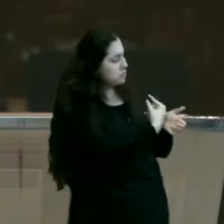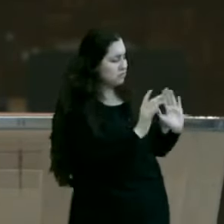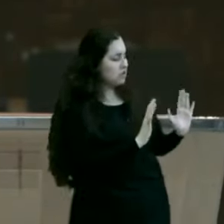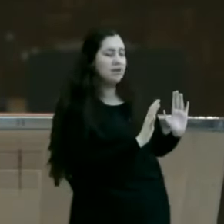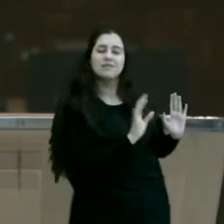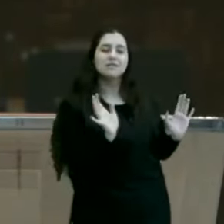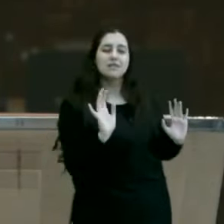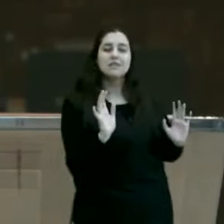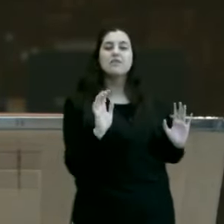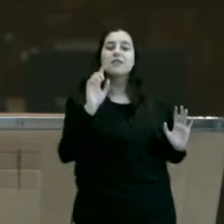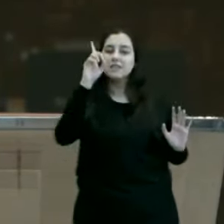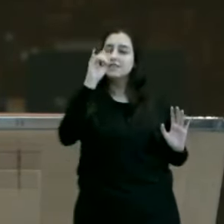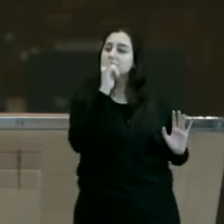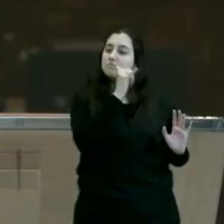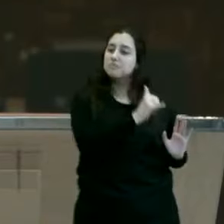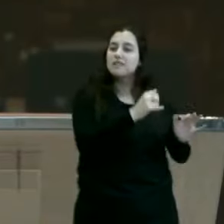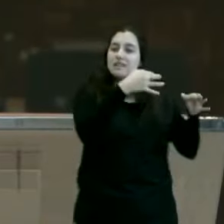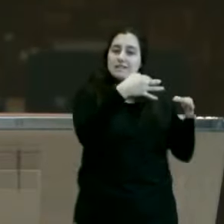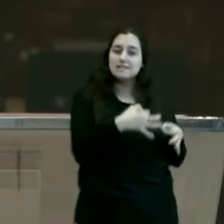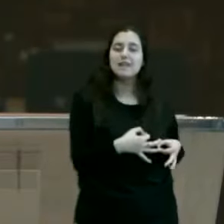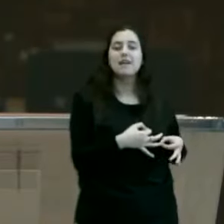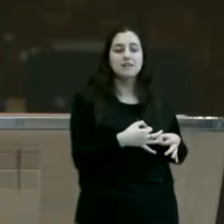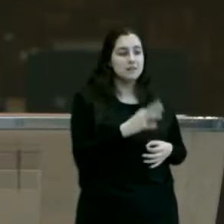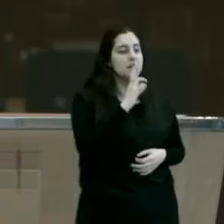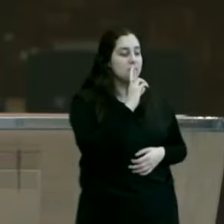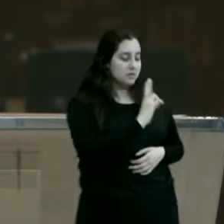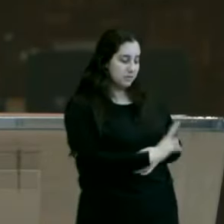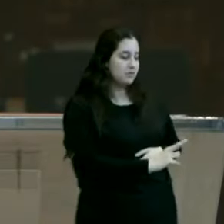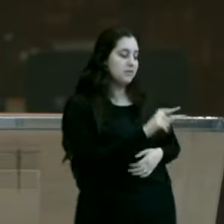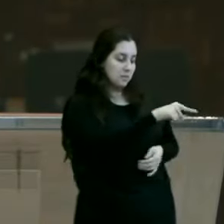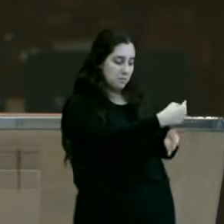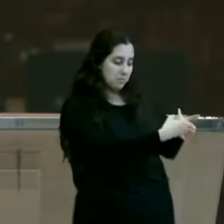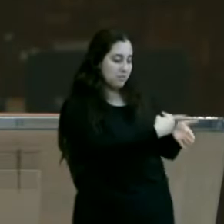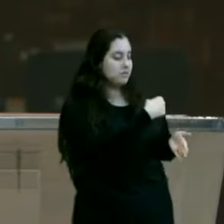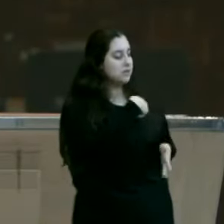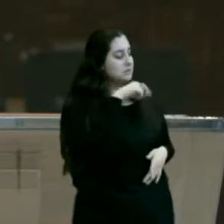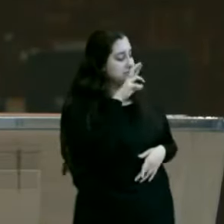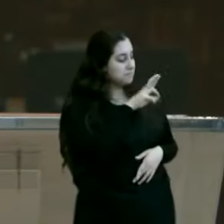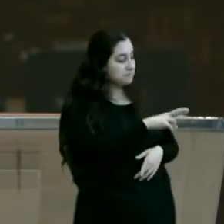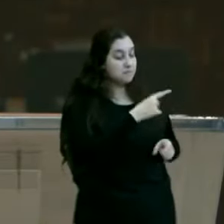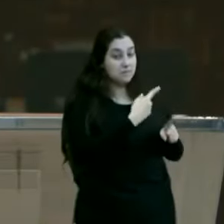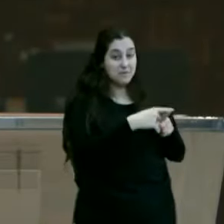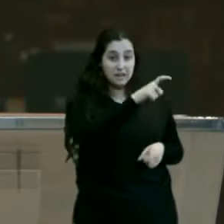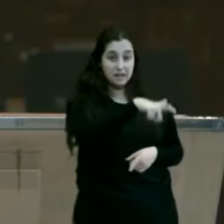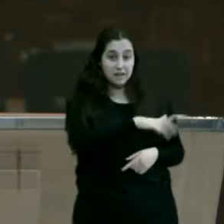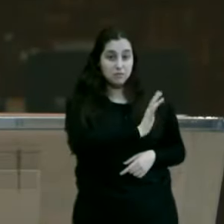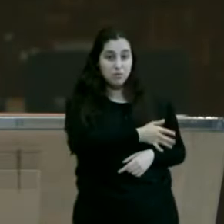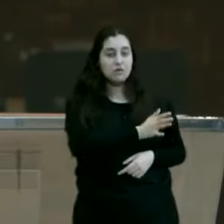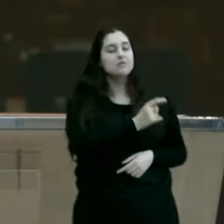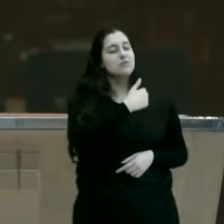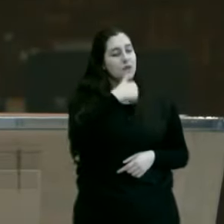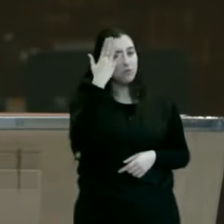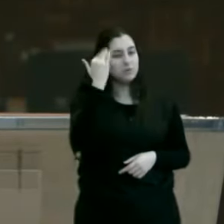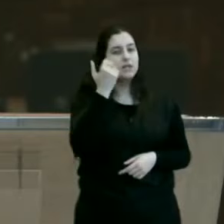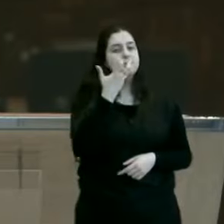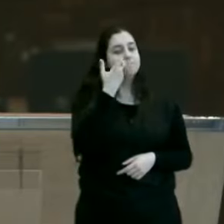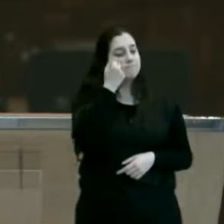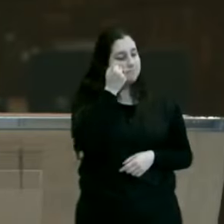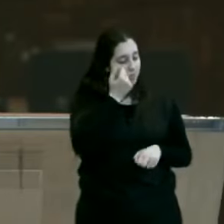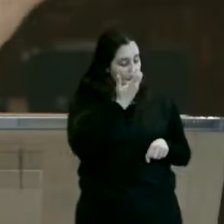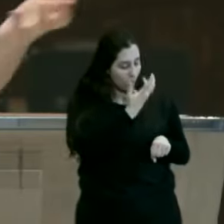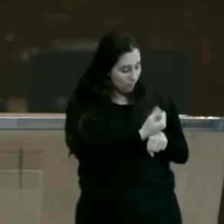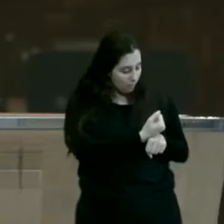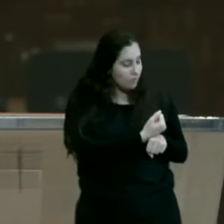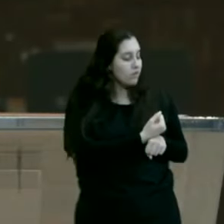dizendo: não, eu vou responder às provas que você está fazendo para mim, porque o seu coração por muito tempo perdeu o avivamento